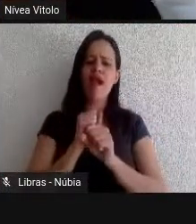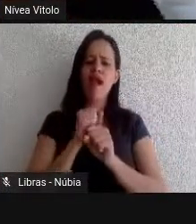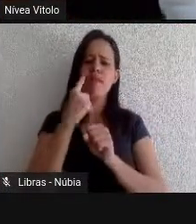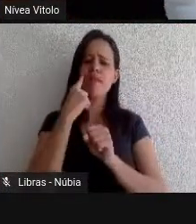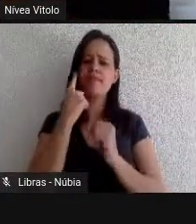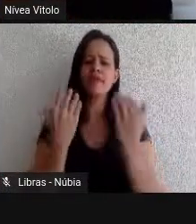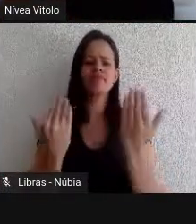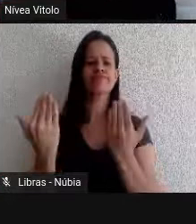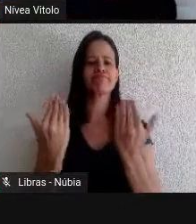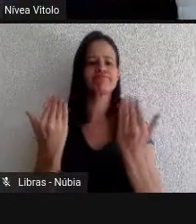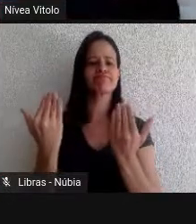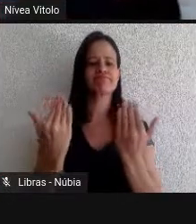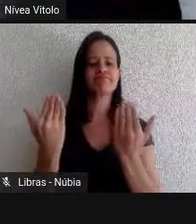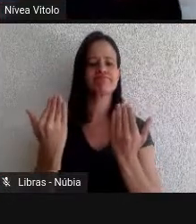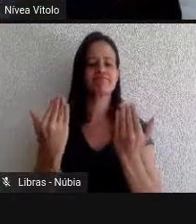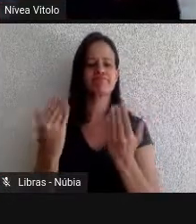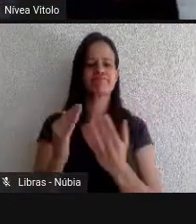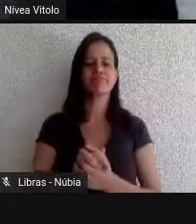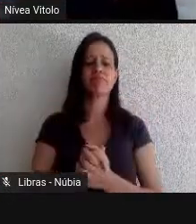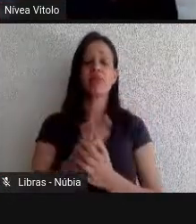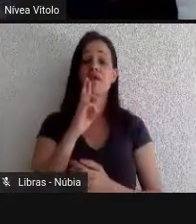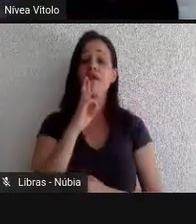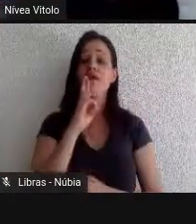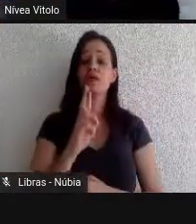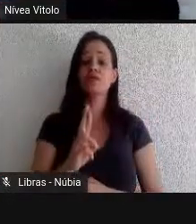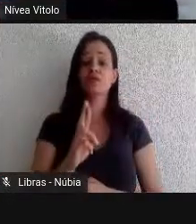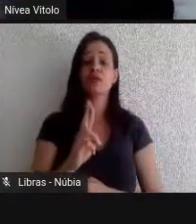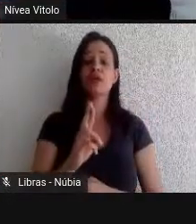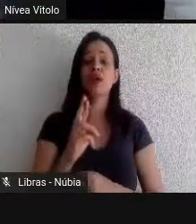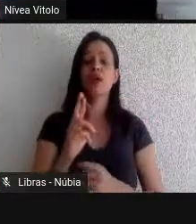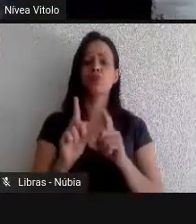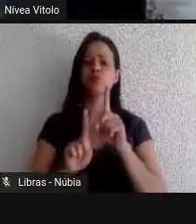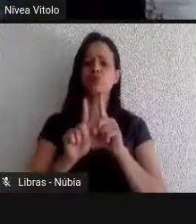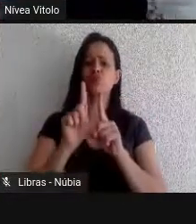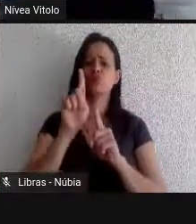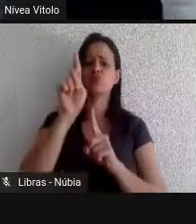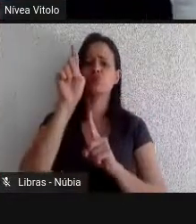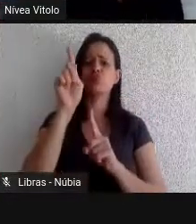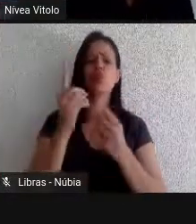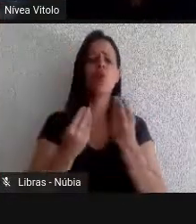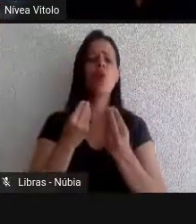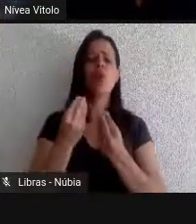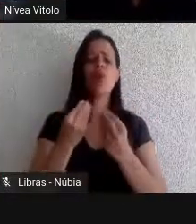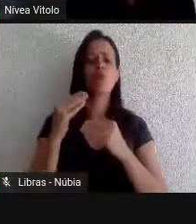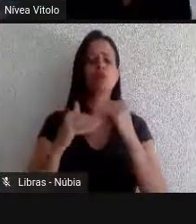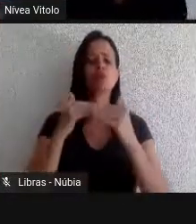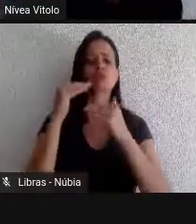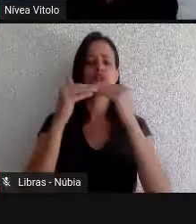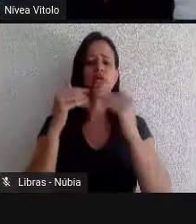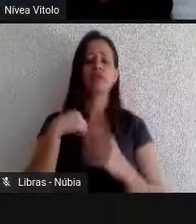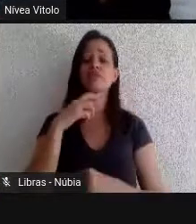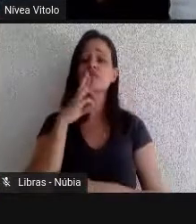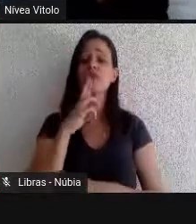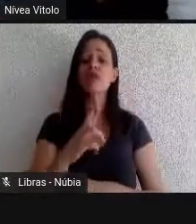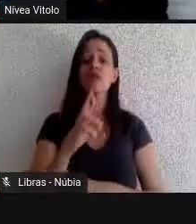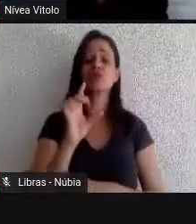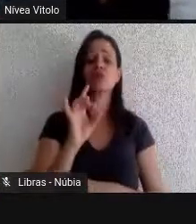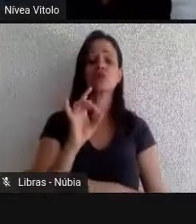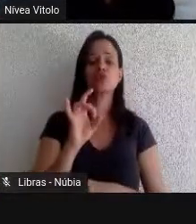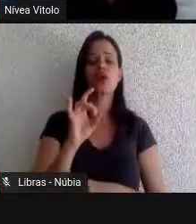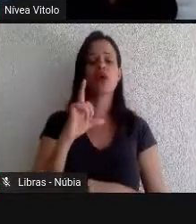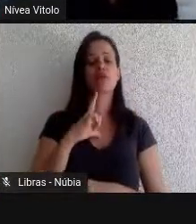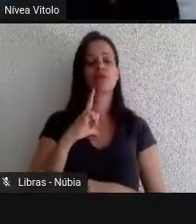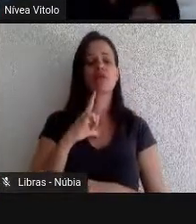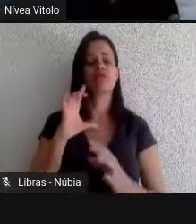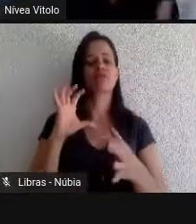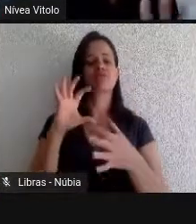comparação. Os resultados aqui das taxas de sucesso. Eu coloquei aqui os resultados apenas da via ordinária, que eu